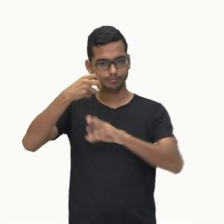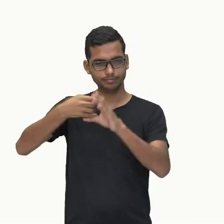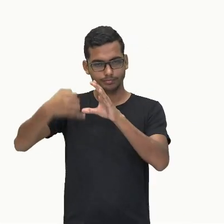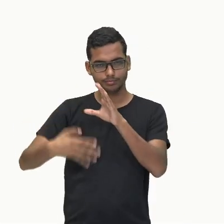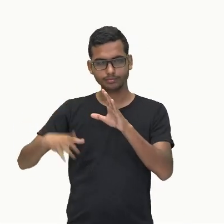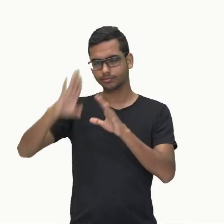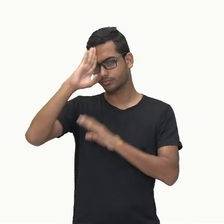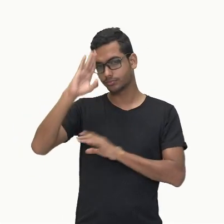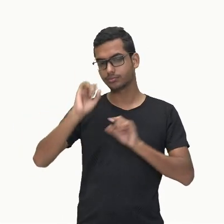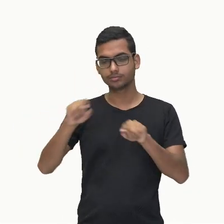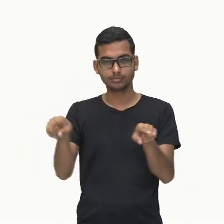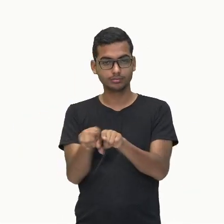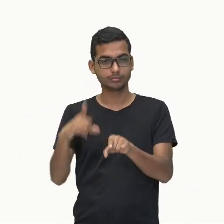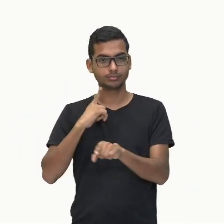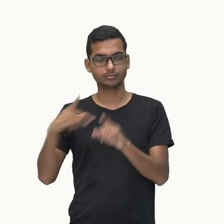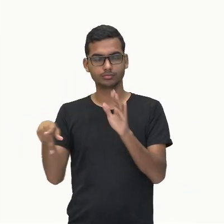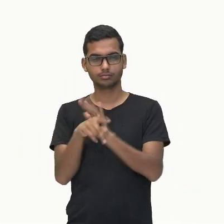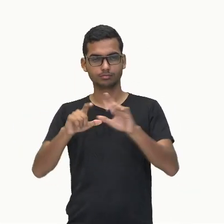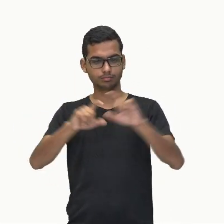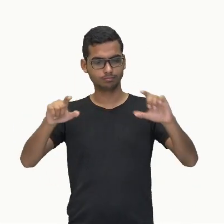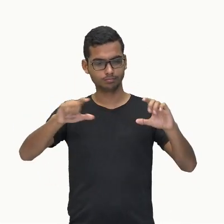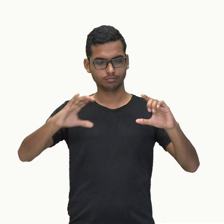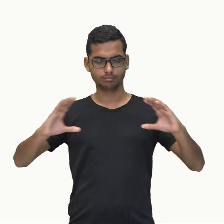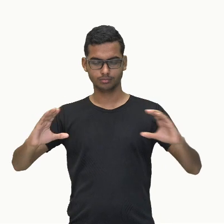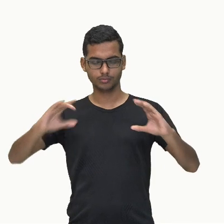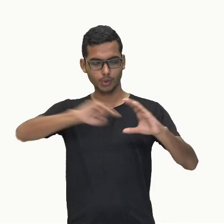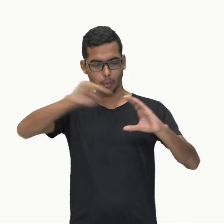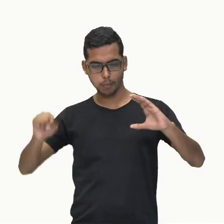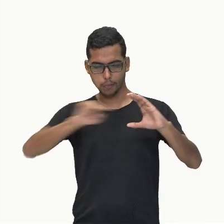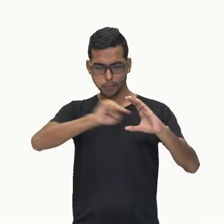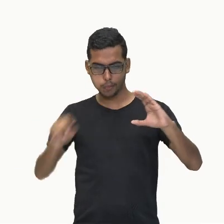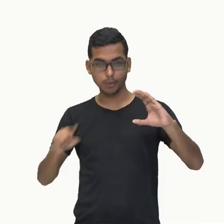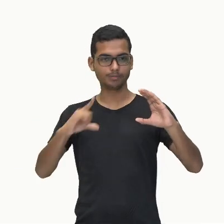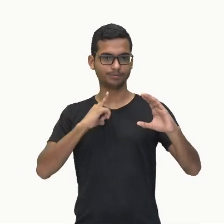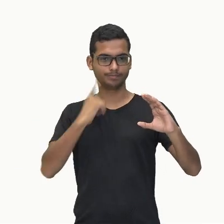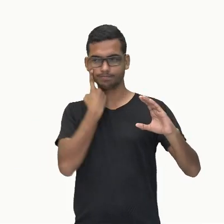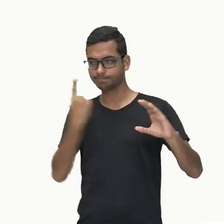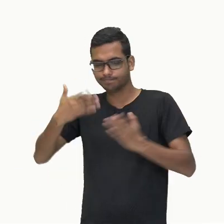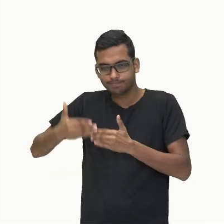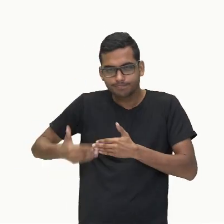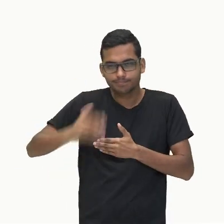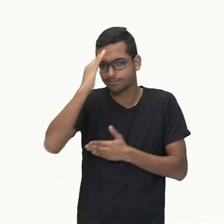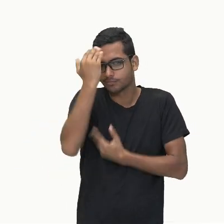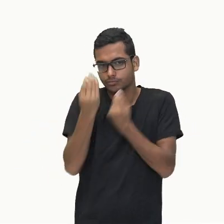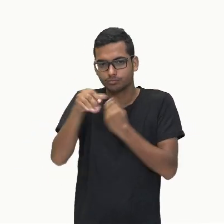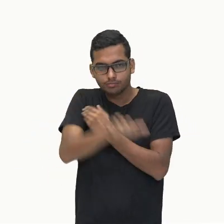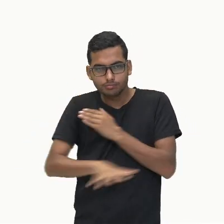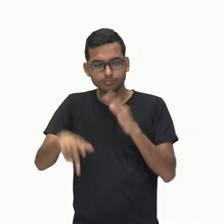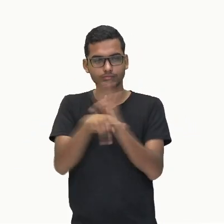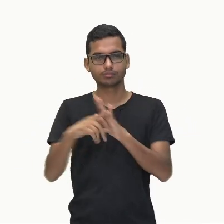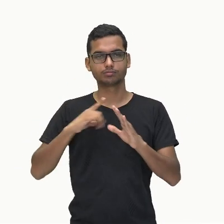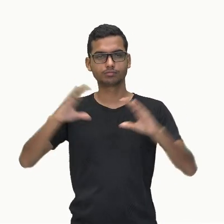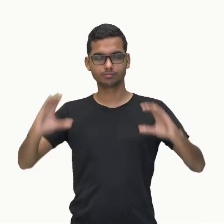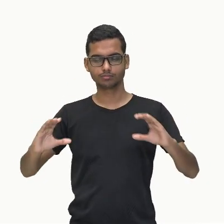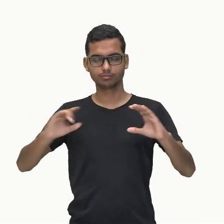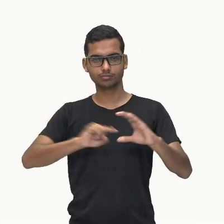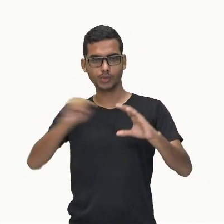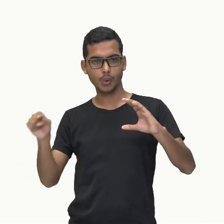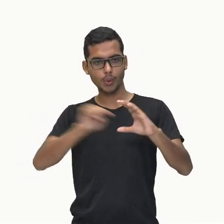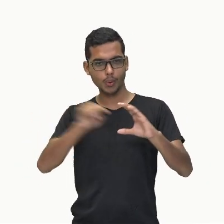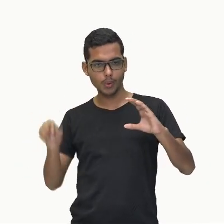aqui uma função. Então, a gente já começou a entender o que significa a função.